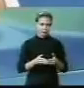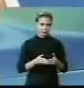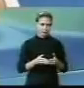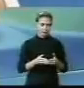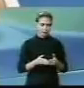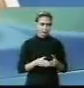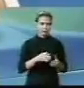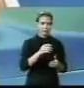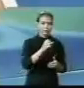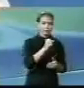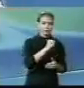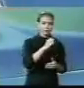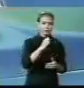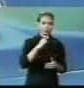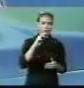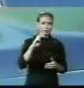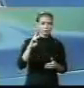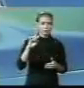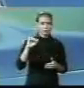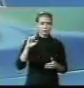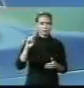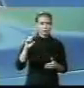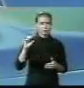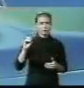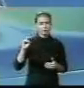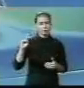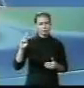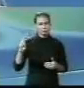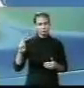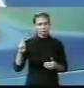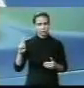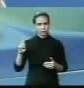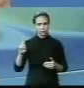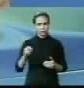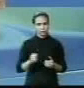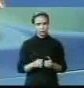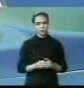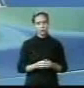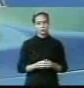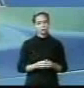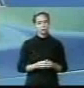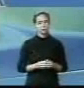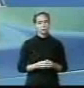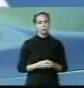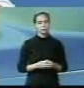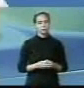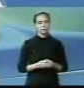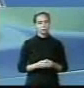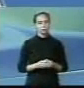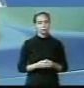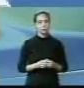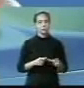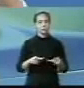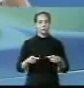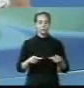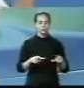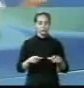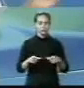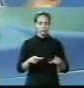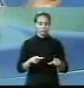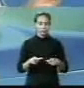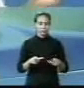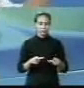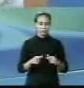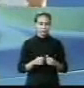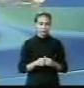de proxy, né? Nesse momento, vejam, ele é um servidor, né? Por quê? Porque ele tem um serviço rodando, chamado de proxy, né? Então,